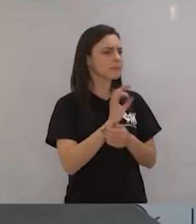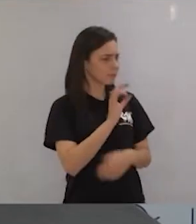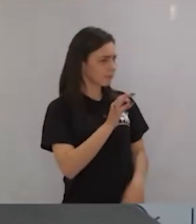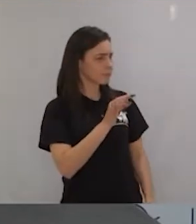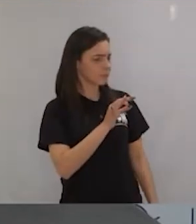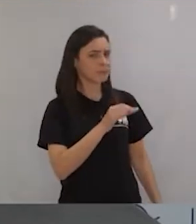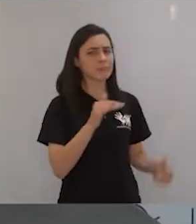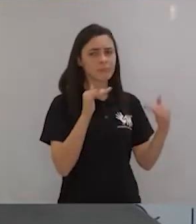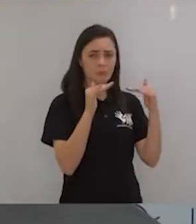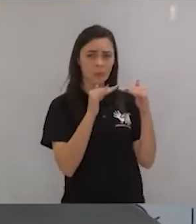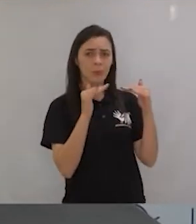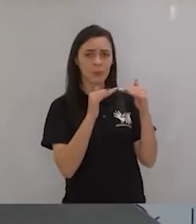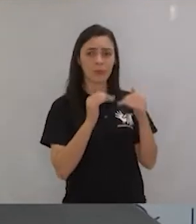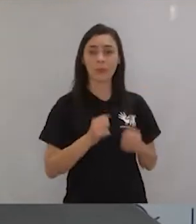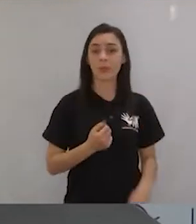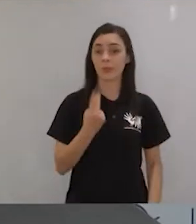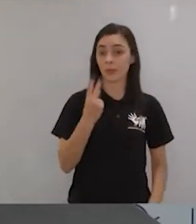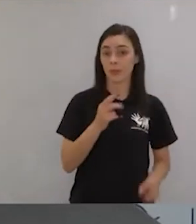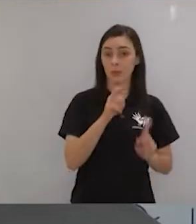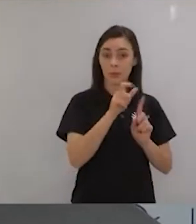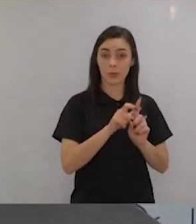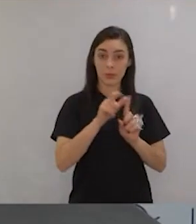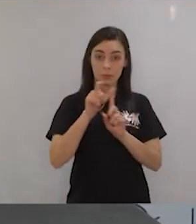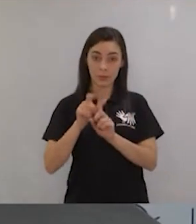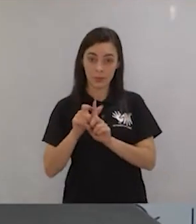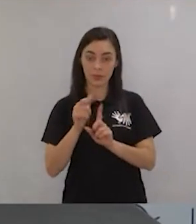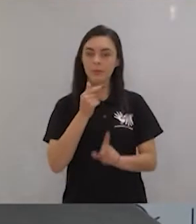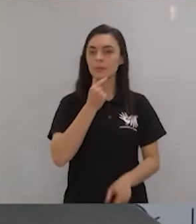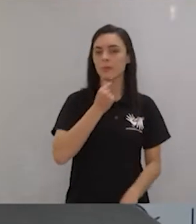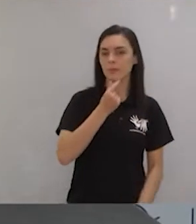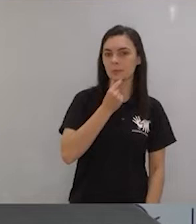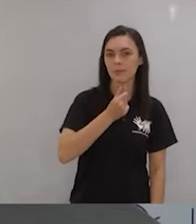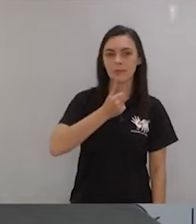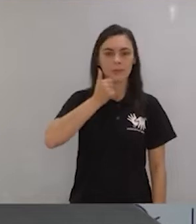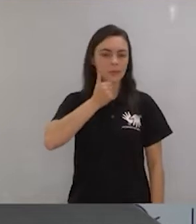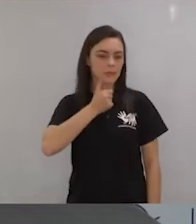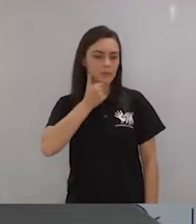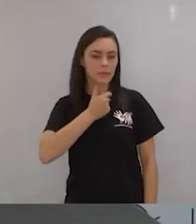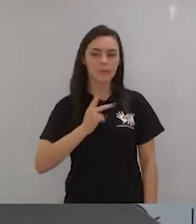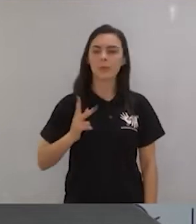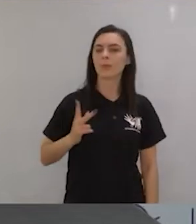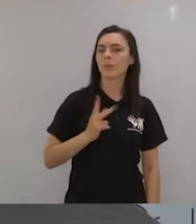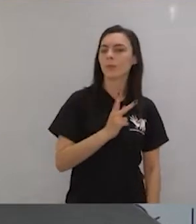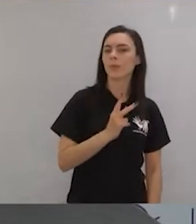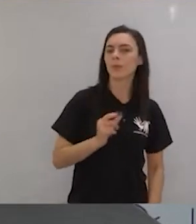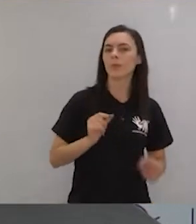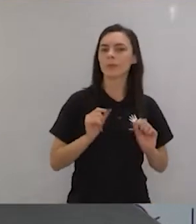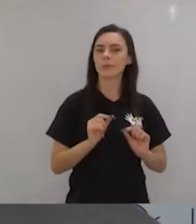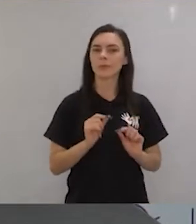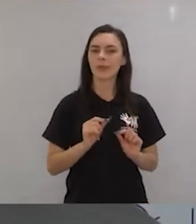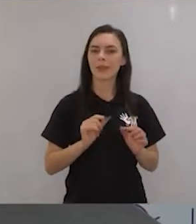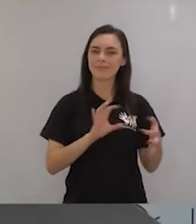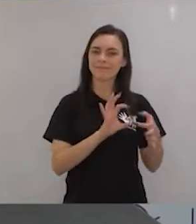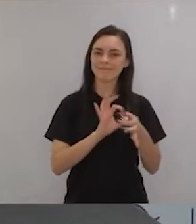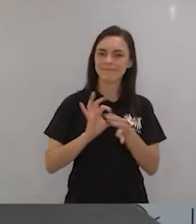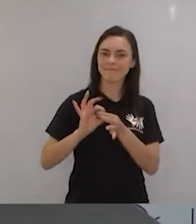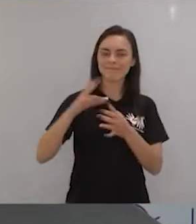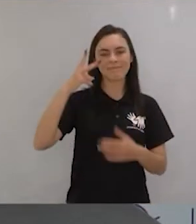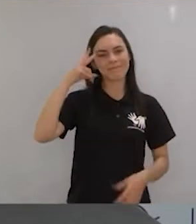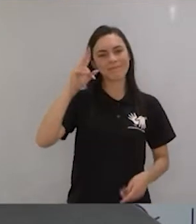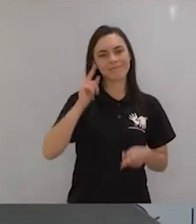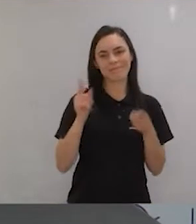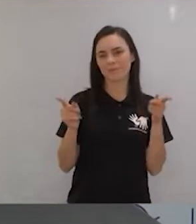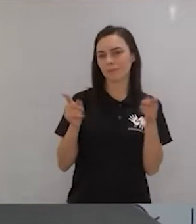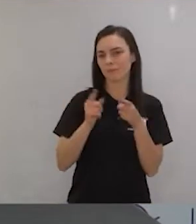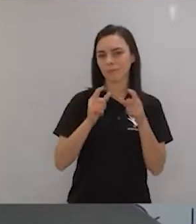prof. Uhum. Então assim, são dois personagens, o Armandinho e a amiguinha dele, que fazem parte dessa